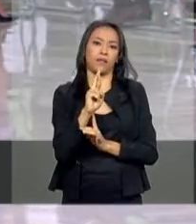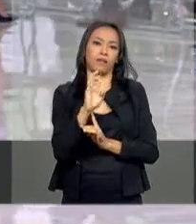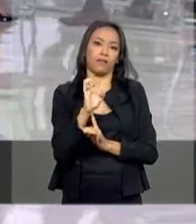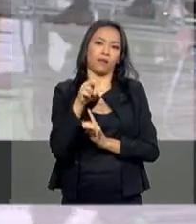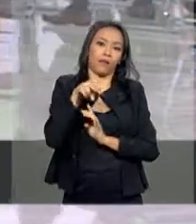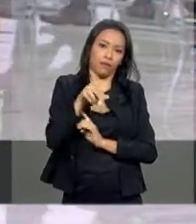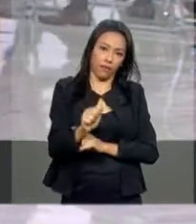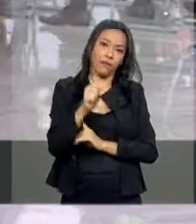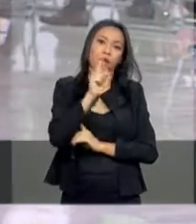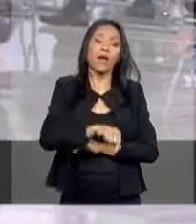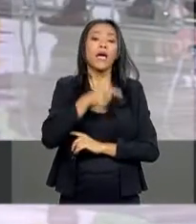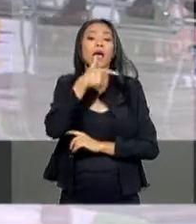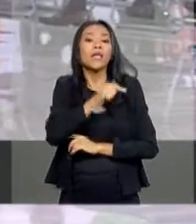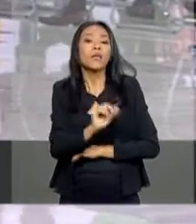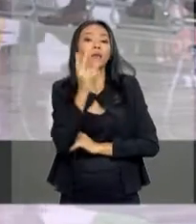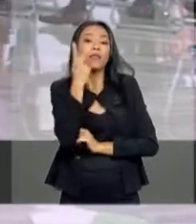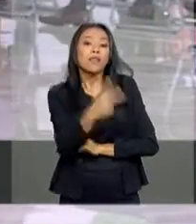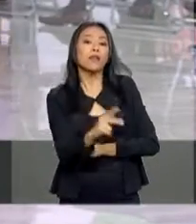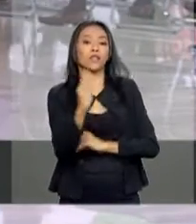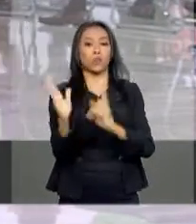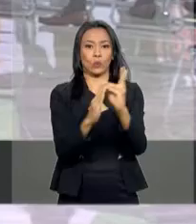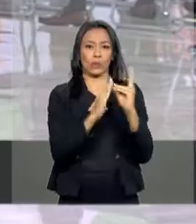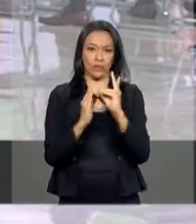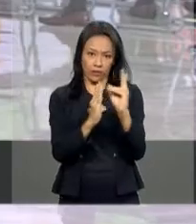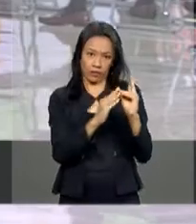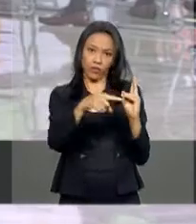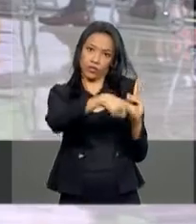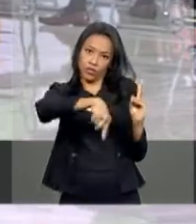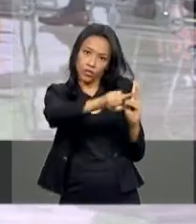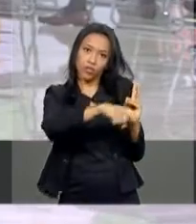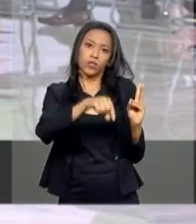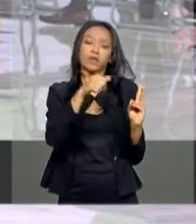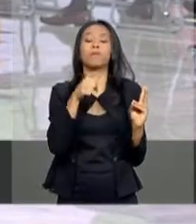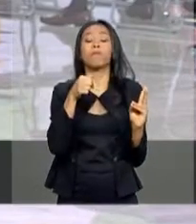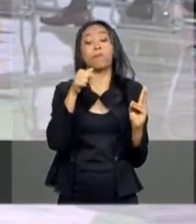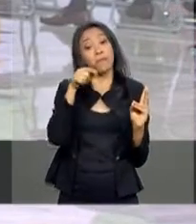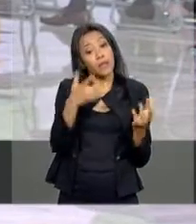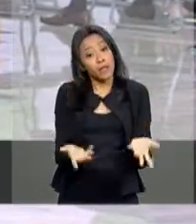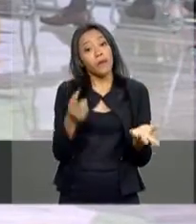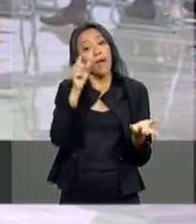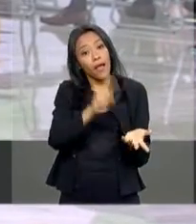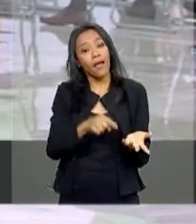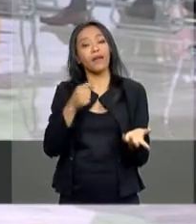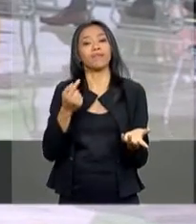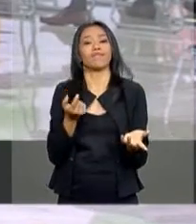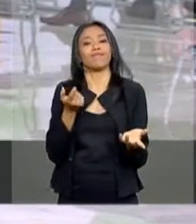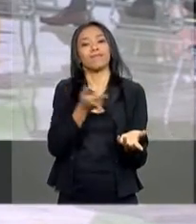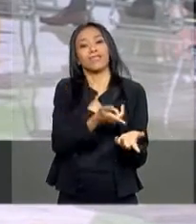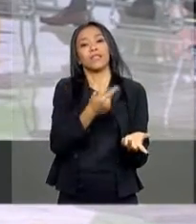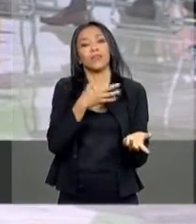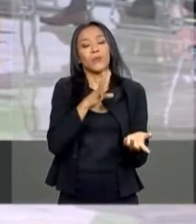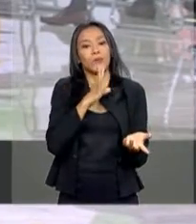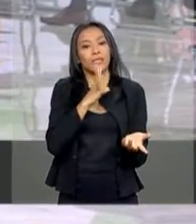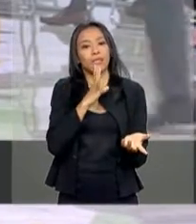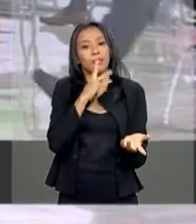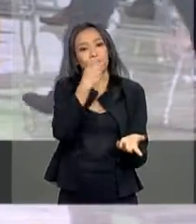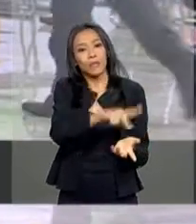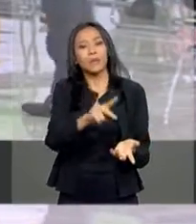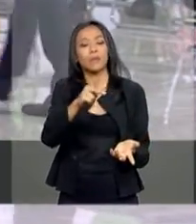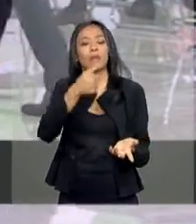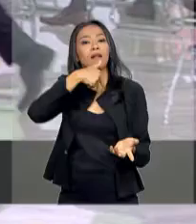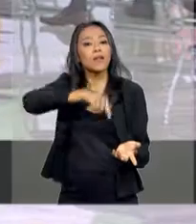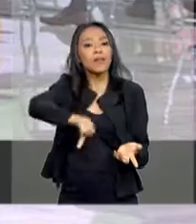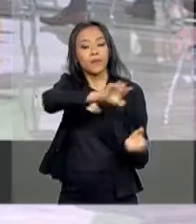desses indígenas que vivem nessa aldeia, em Aquidauana. Então é o repasse desse conhecimento da língua terena para